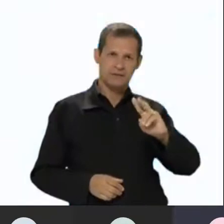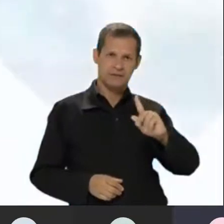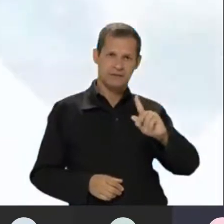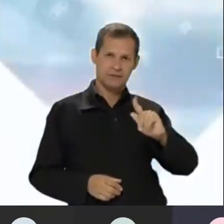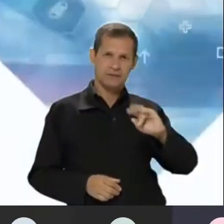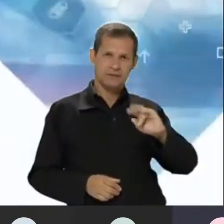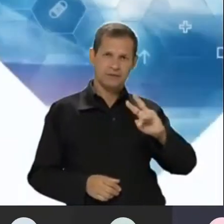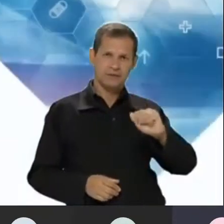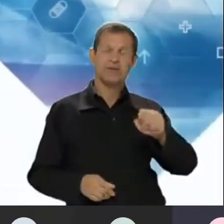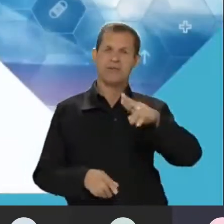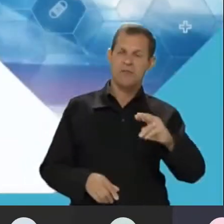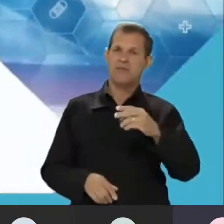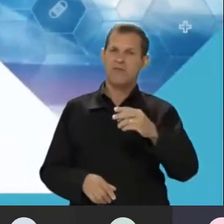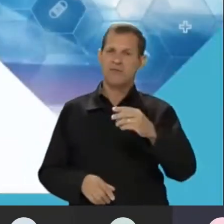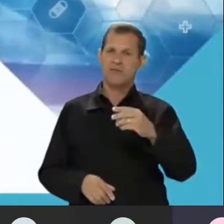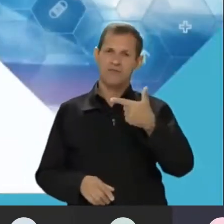3.